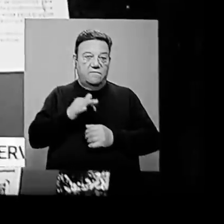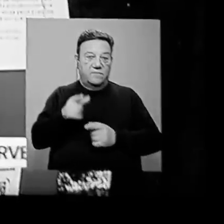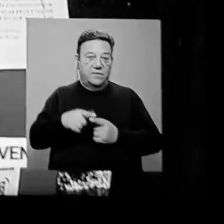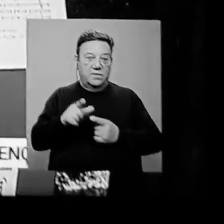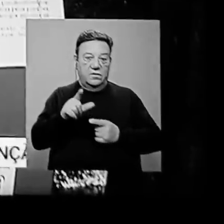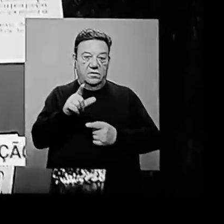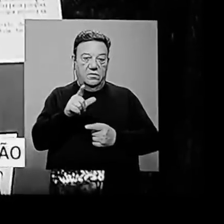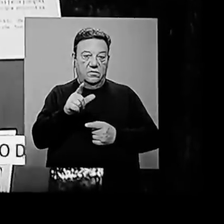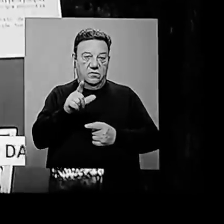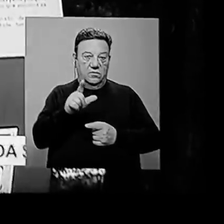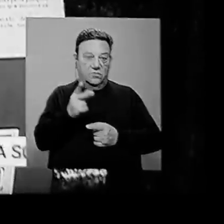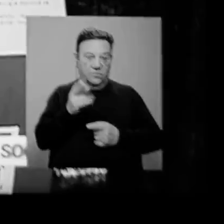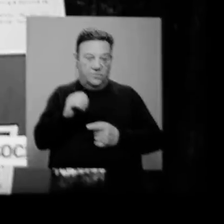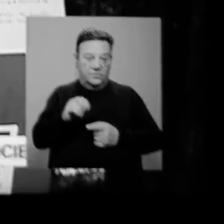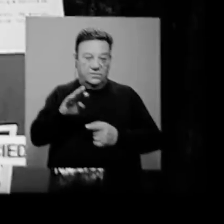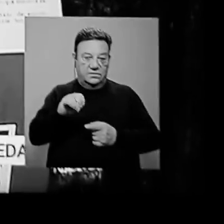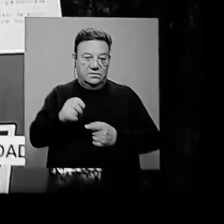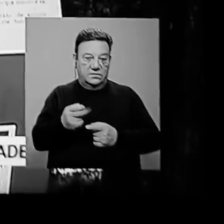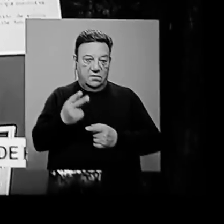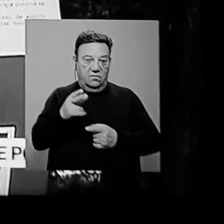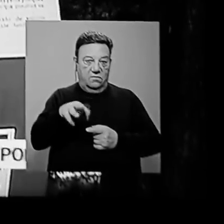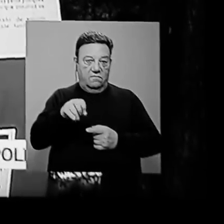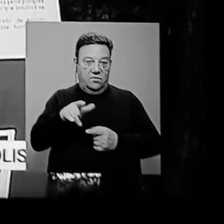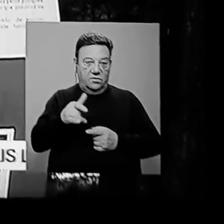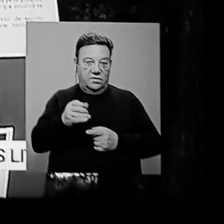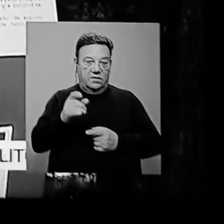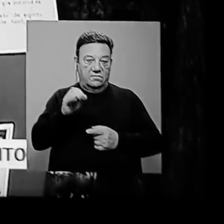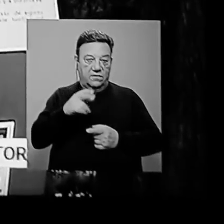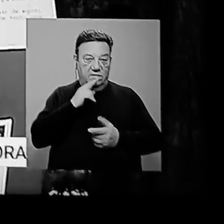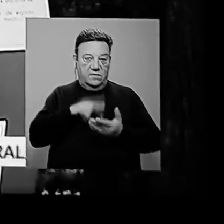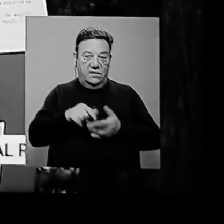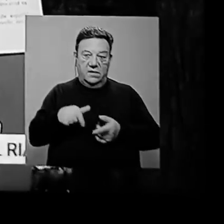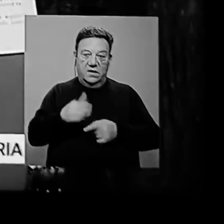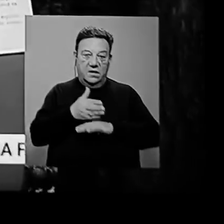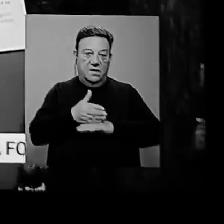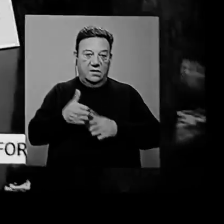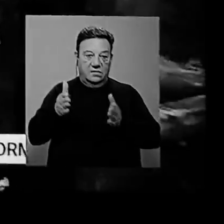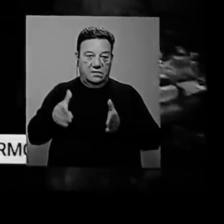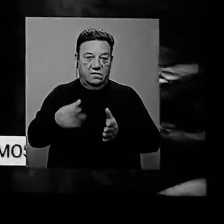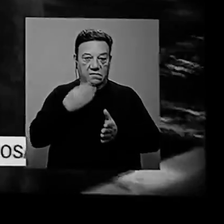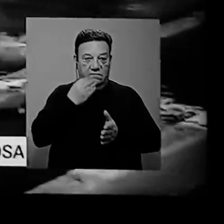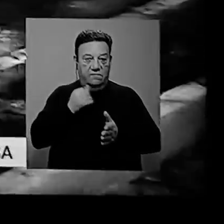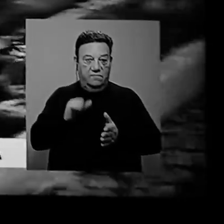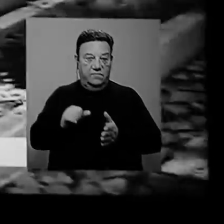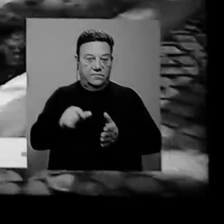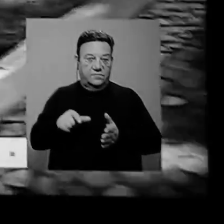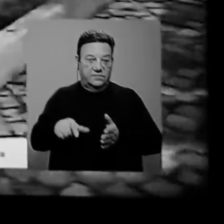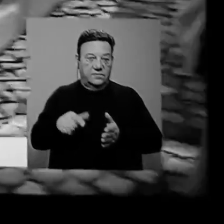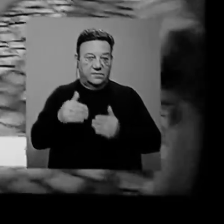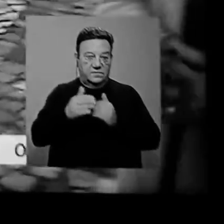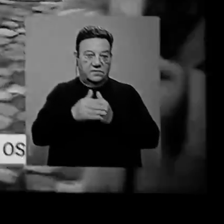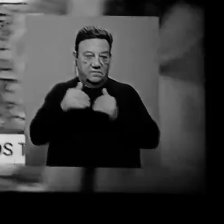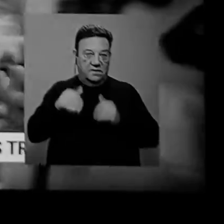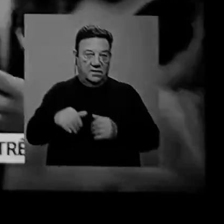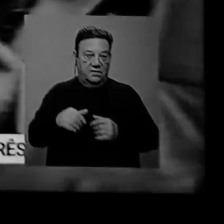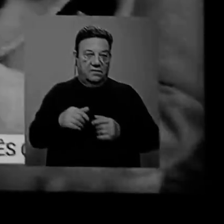de Luís de São Monteiro. Exatamente. Este é um dos talhões emblemáticos deste